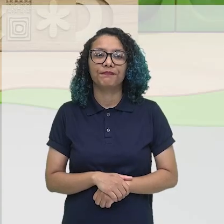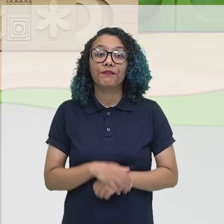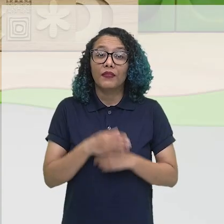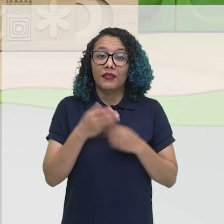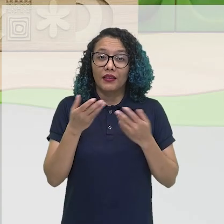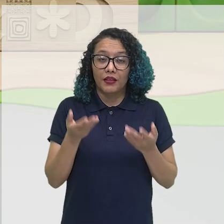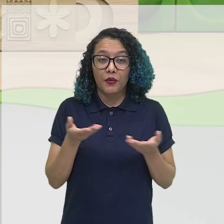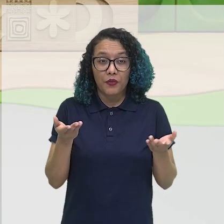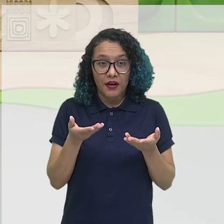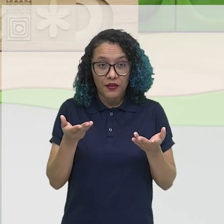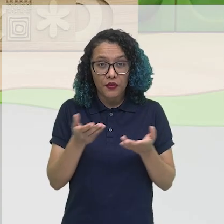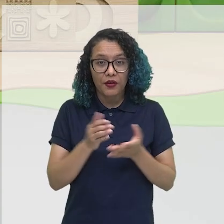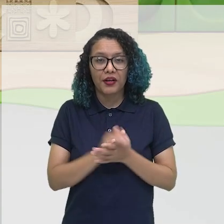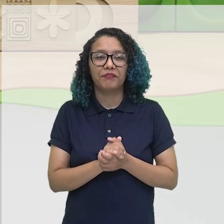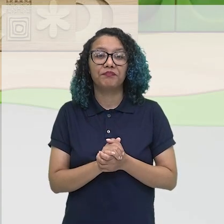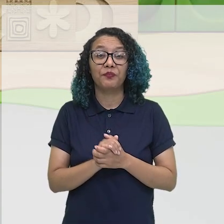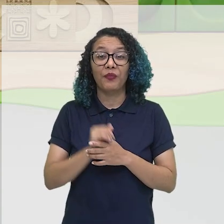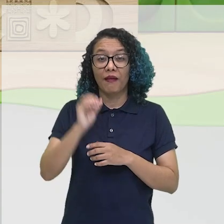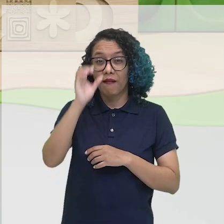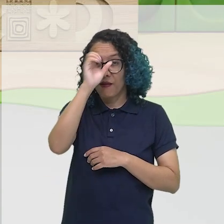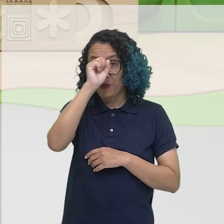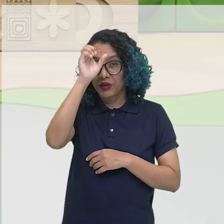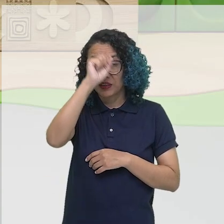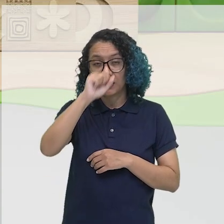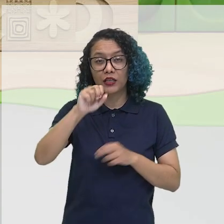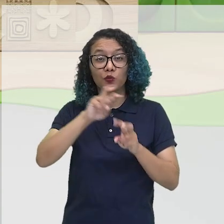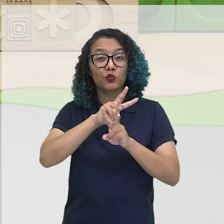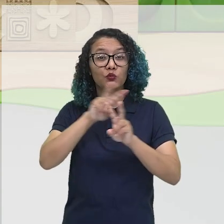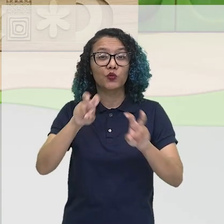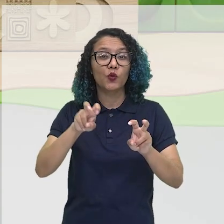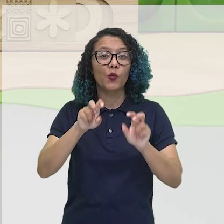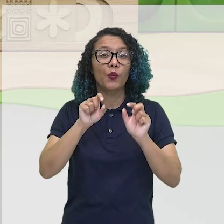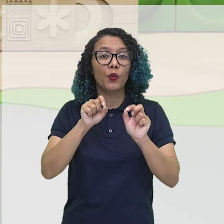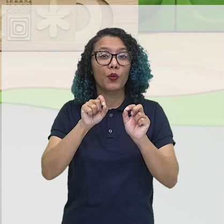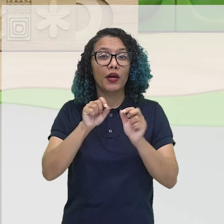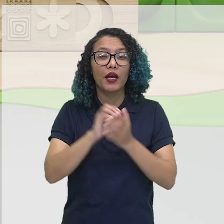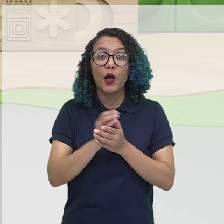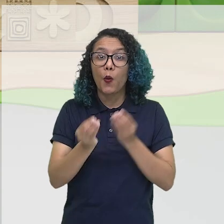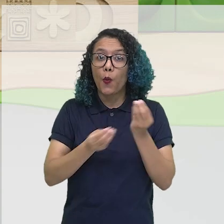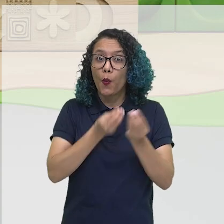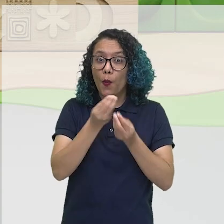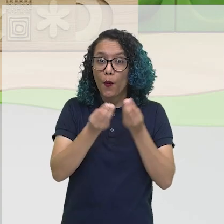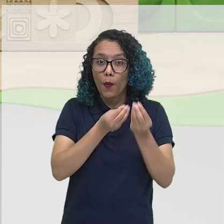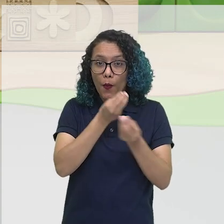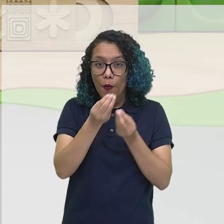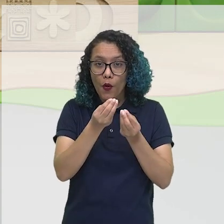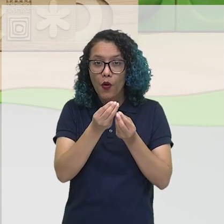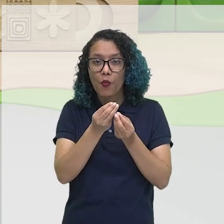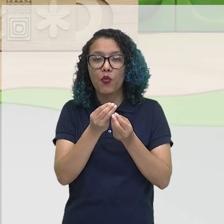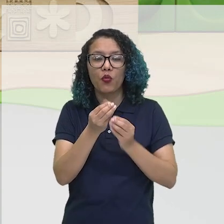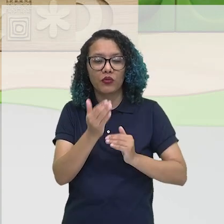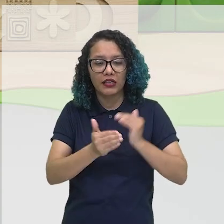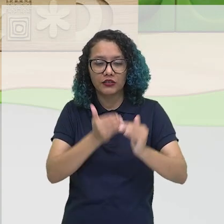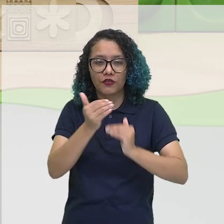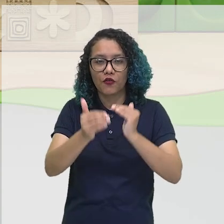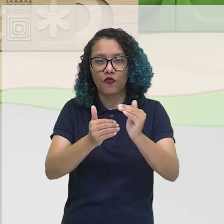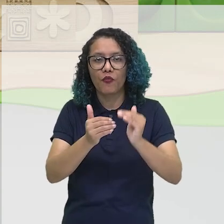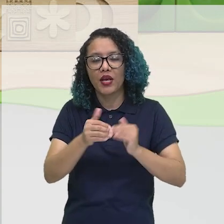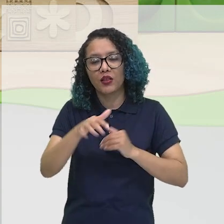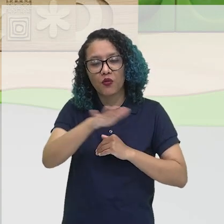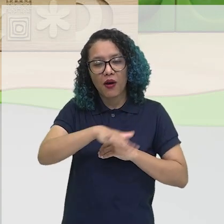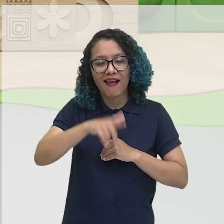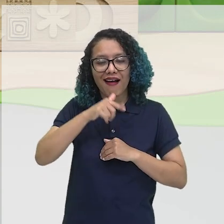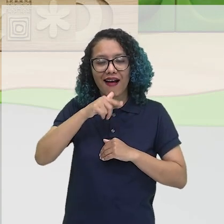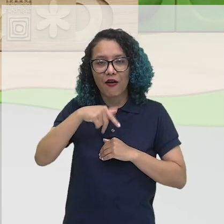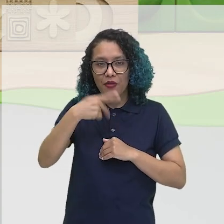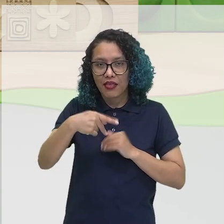Então vamos lá desvendar, os segredos da formação da nossa bacia amazônica,